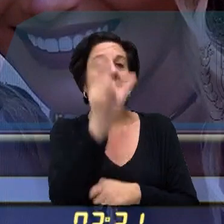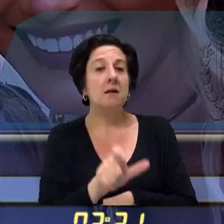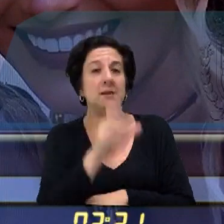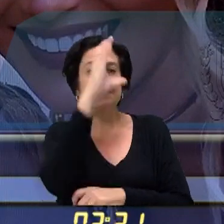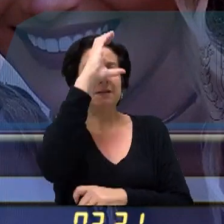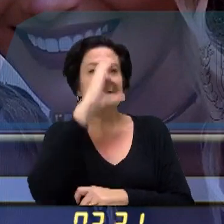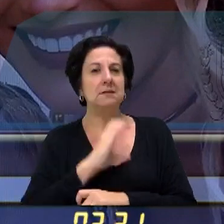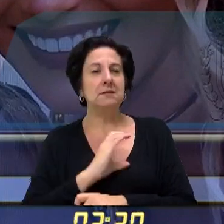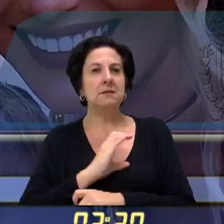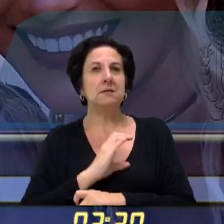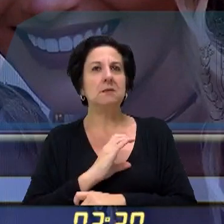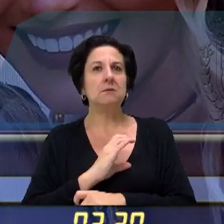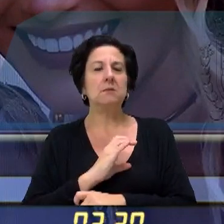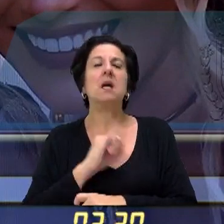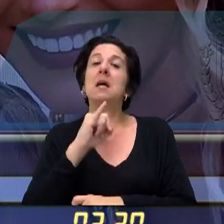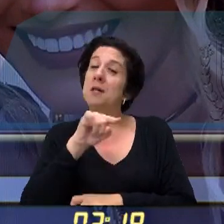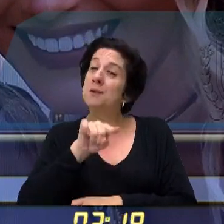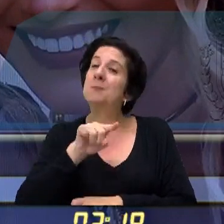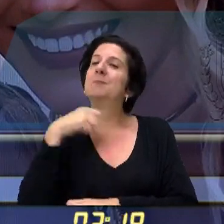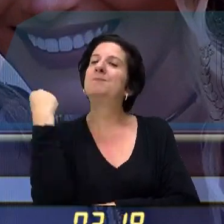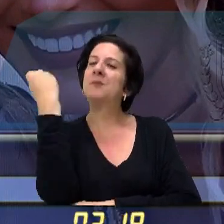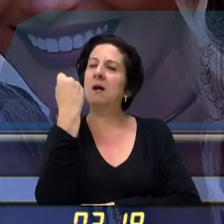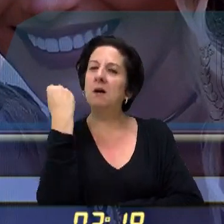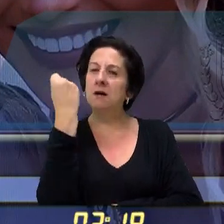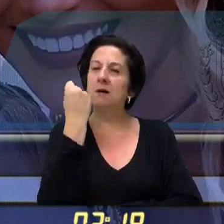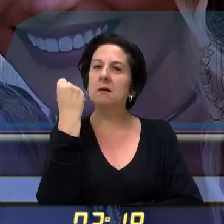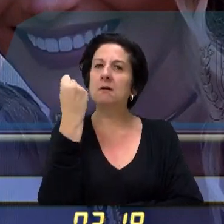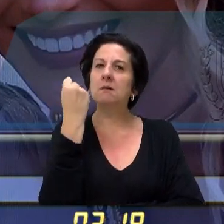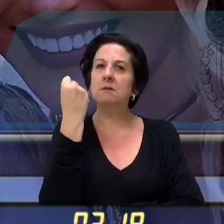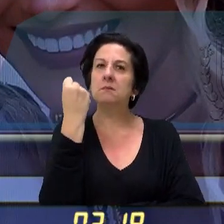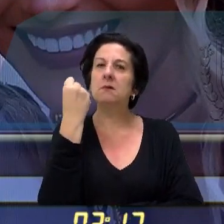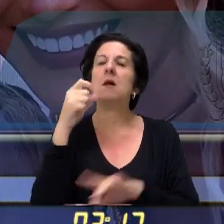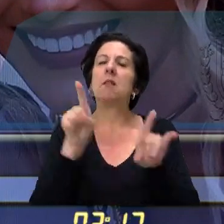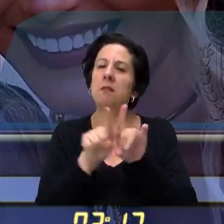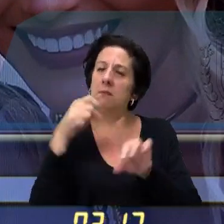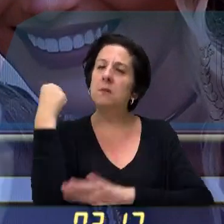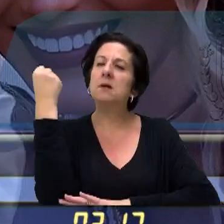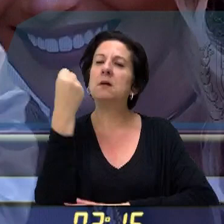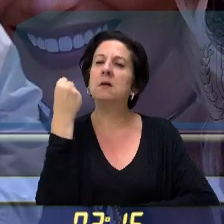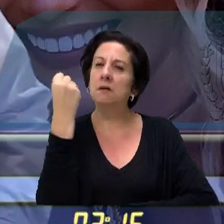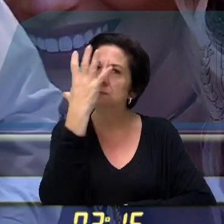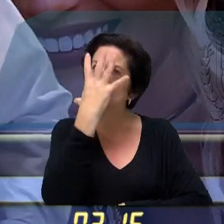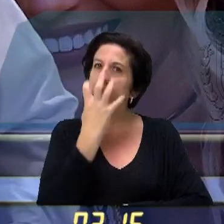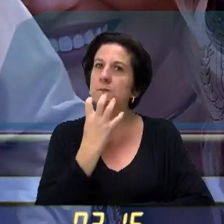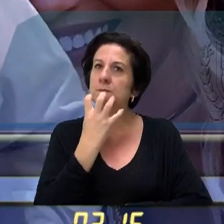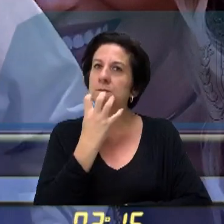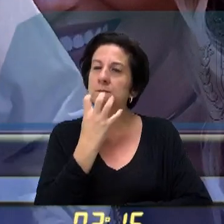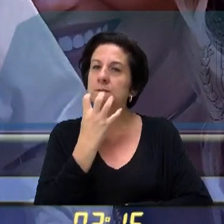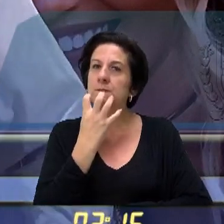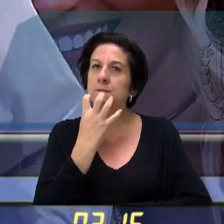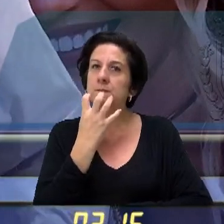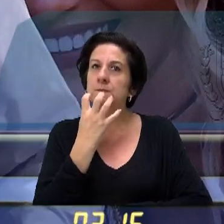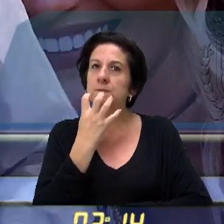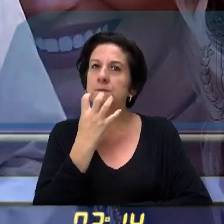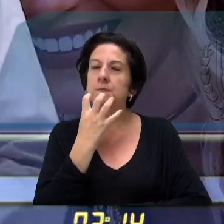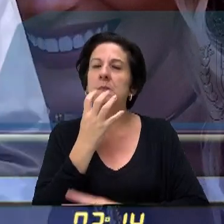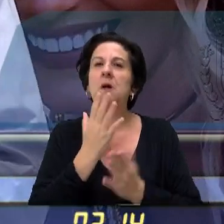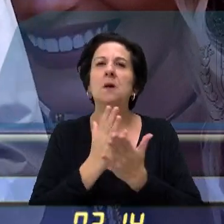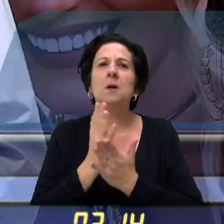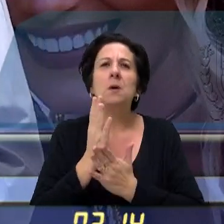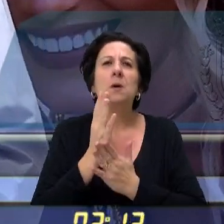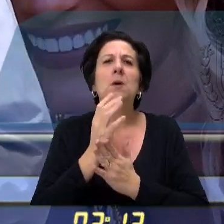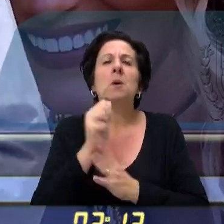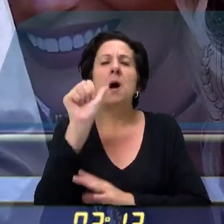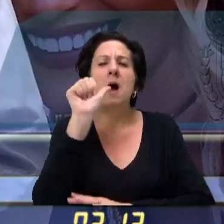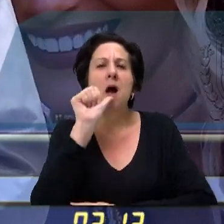com... E isso também é grave. Isso também é grave. Na direção com um pouquinho de